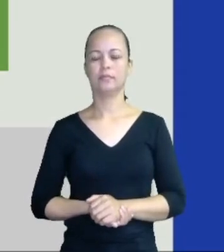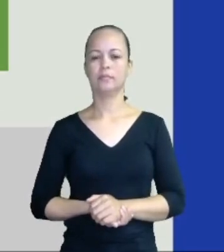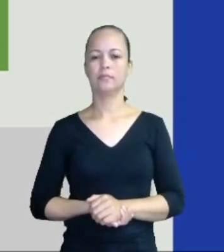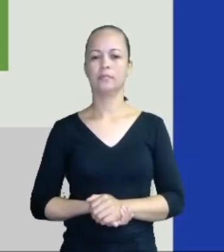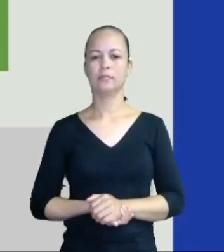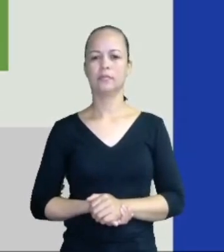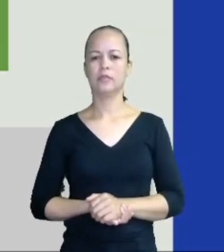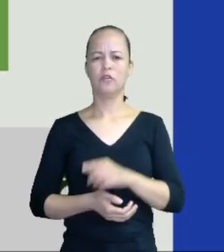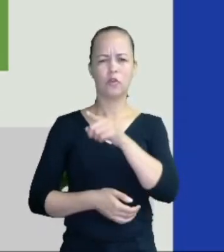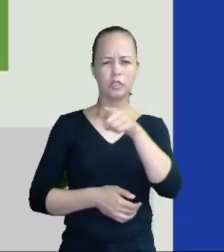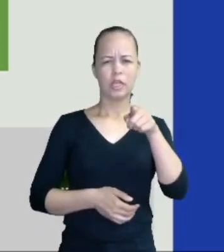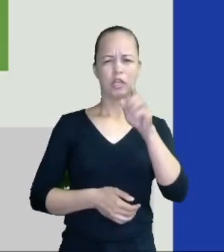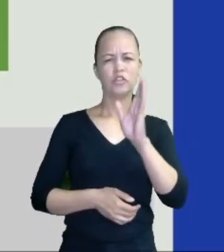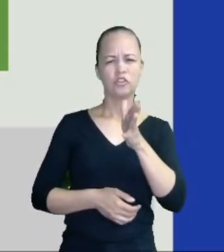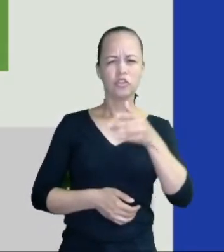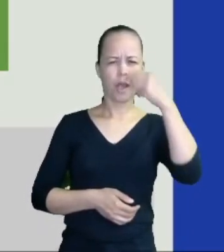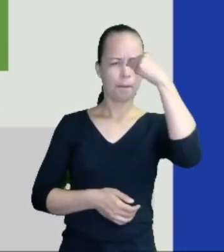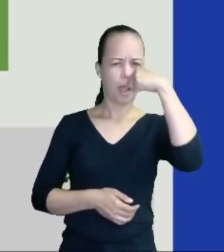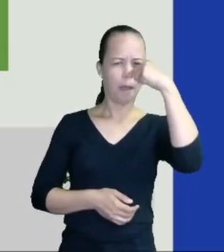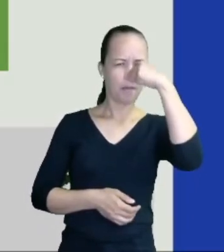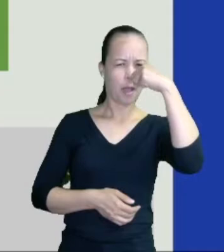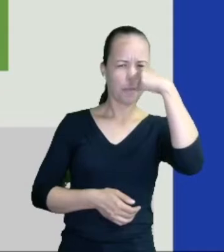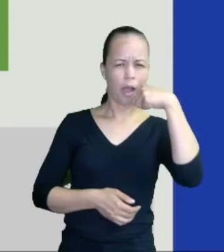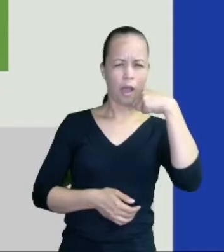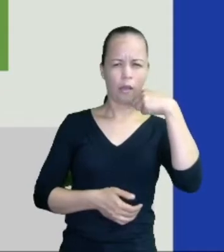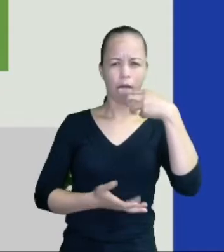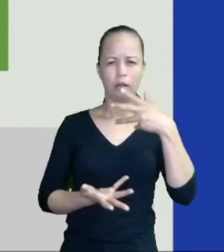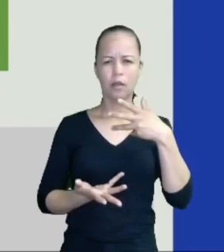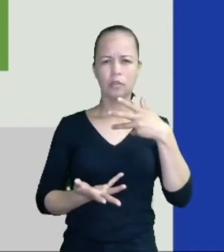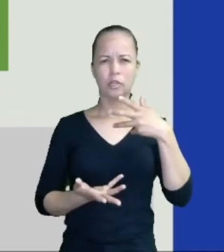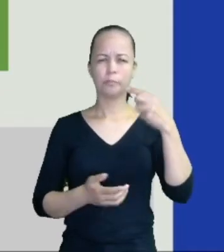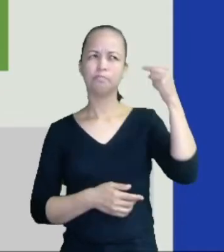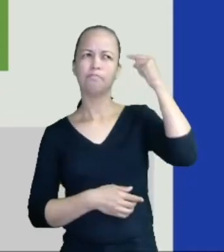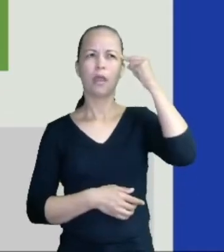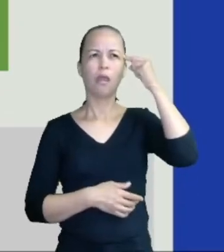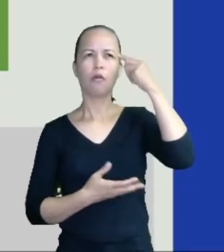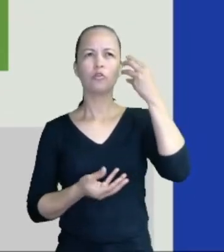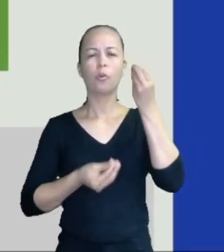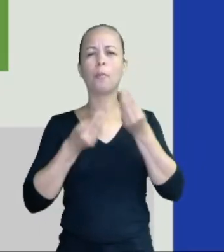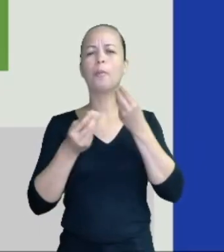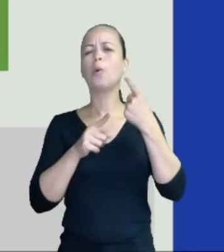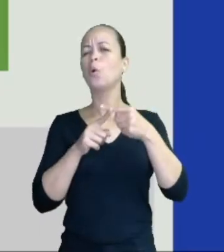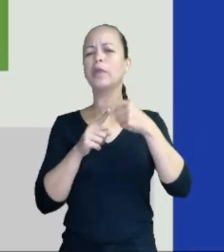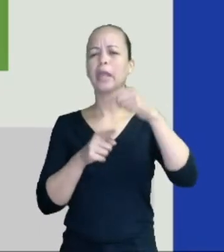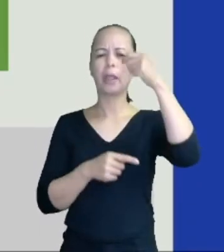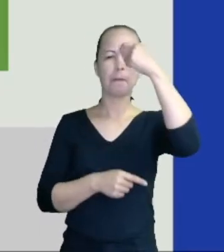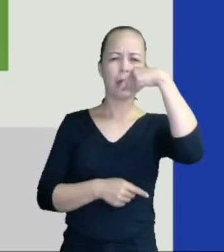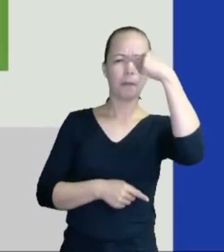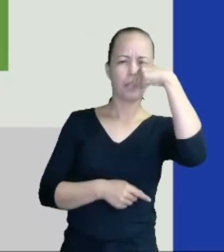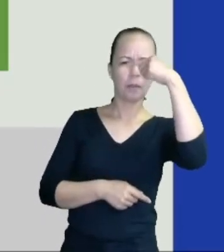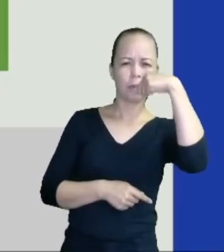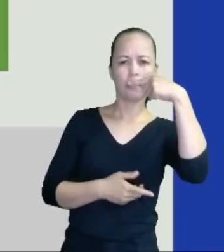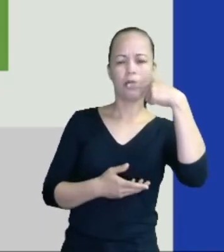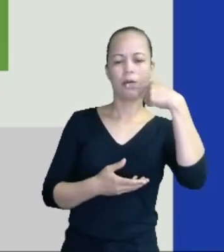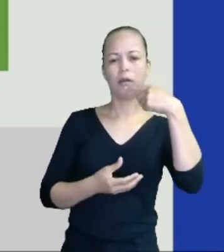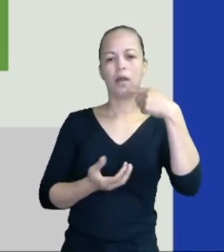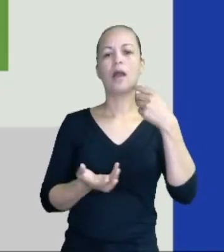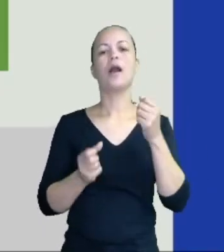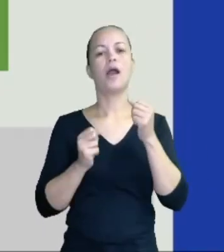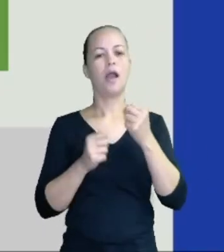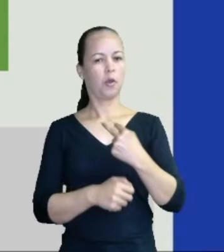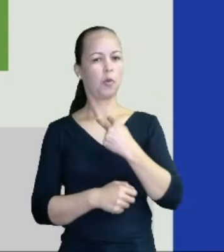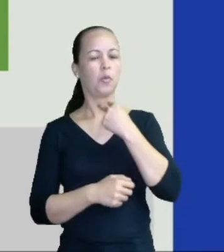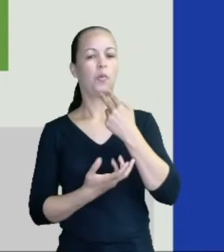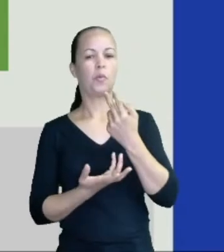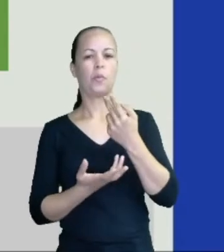Você já teve gripe alguma vez? Atchã! Você já se perguntou por que a gente fica gripado? Atchã! A culpa pode ser de um vírus.